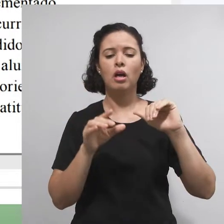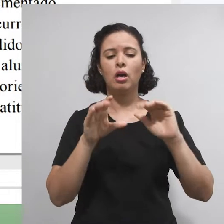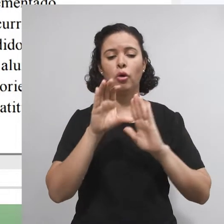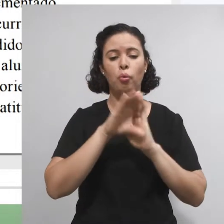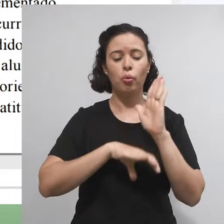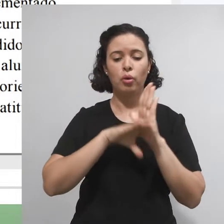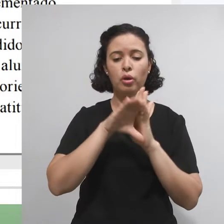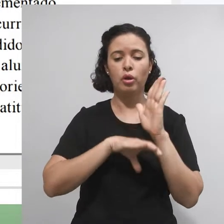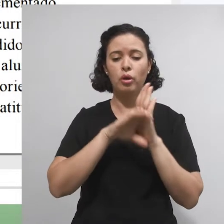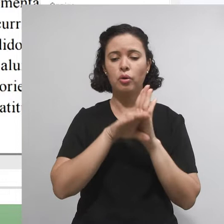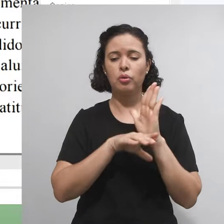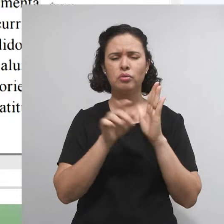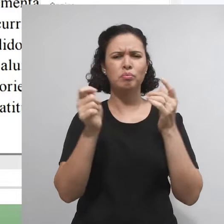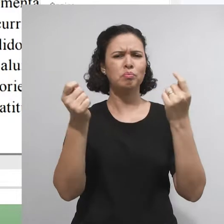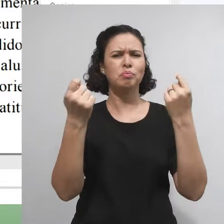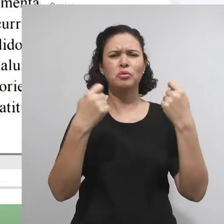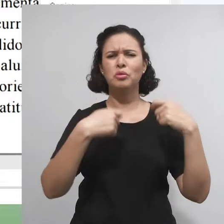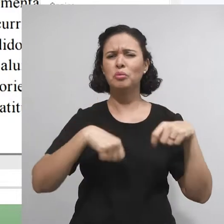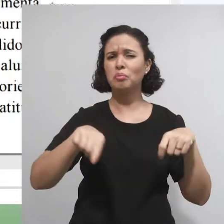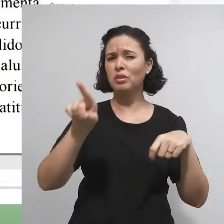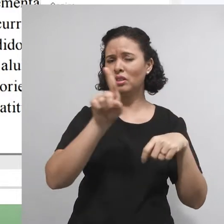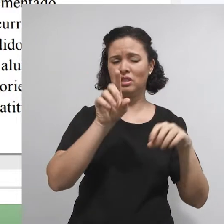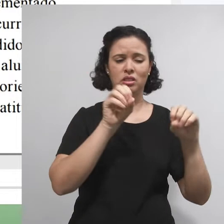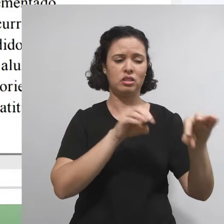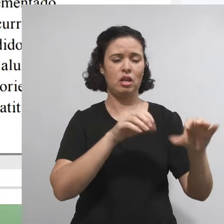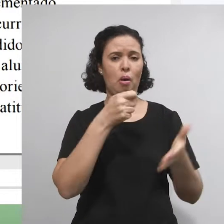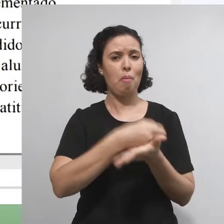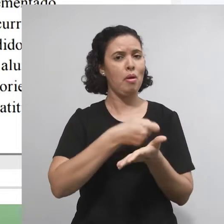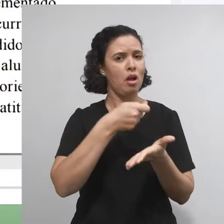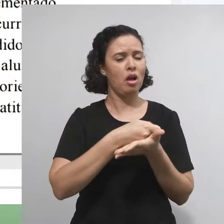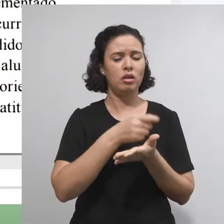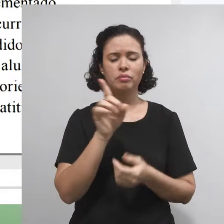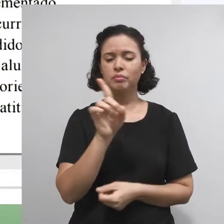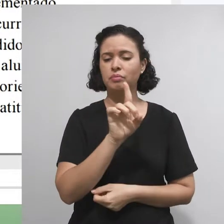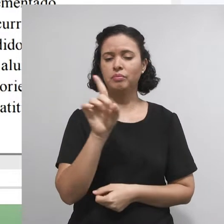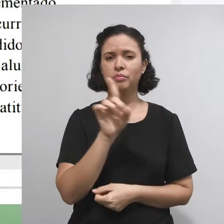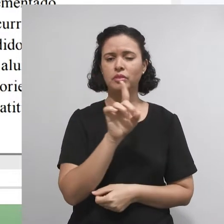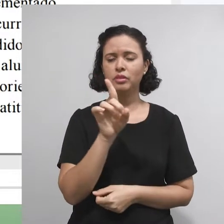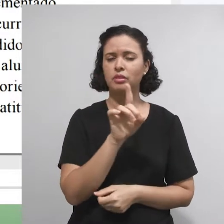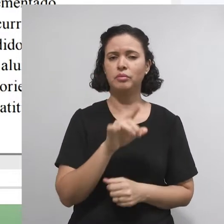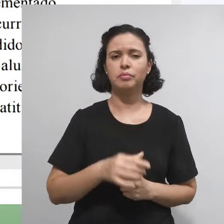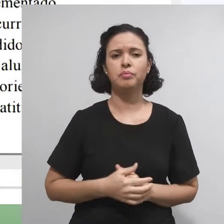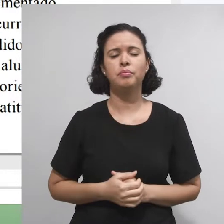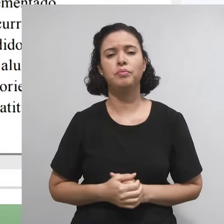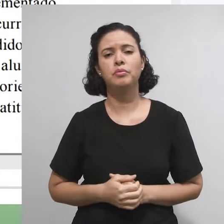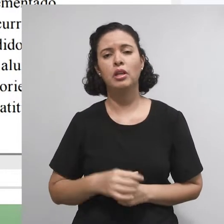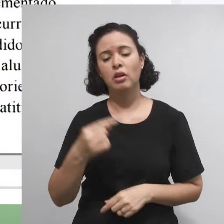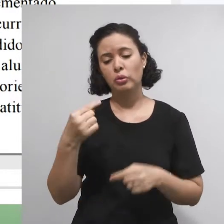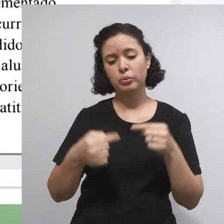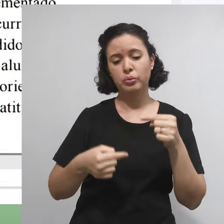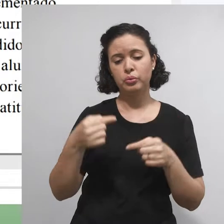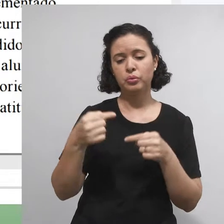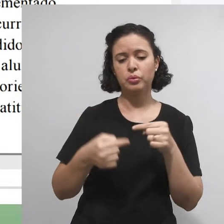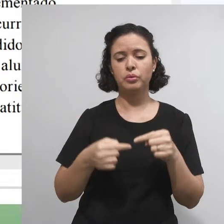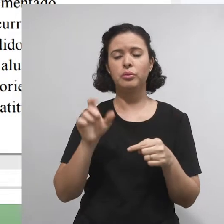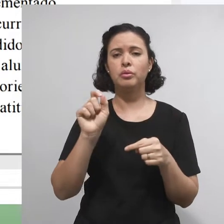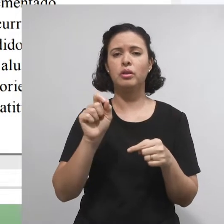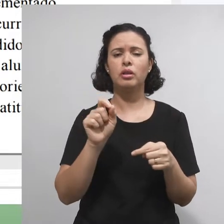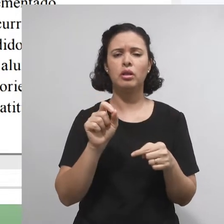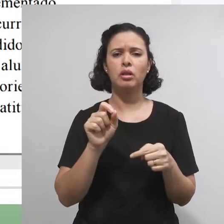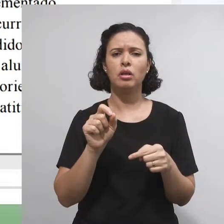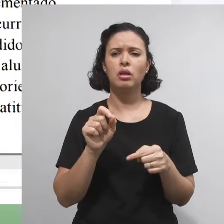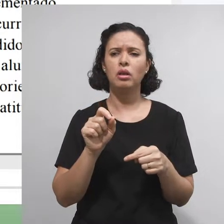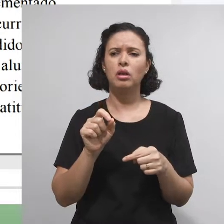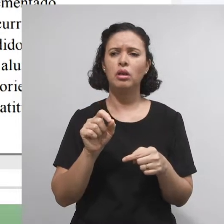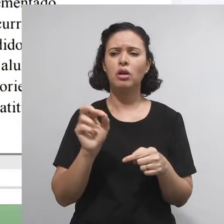ser ensinado e que não tem grande relevância. Aqui, essa relevância é uma discussão que a gente faz sobre o que